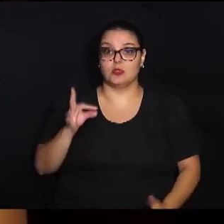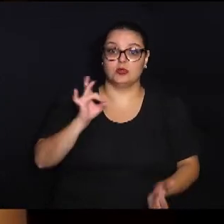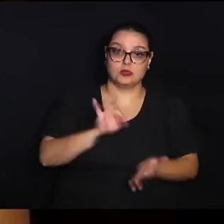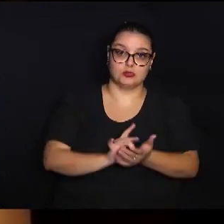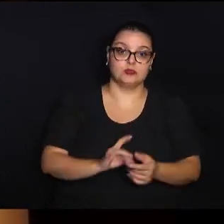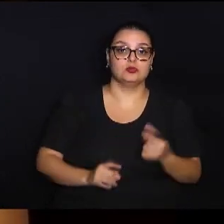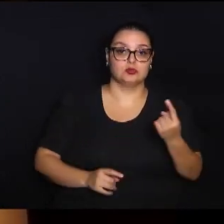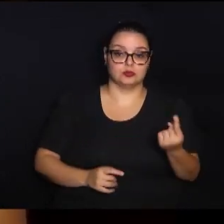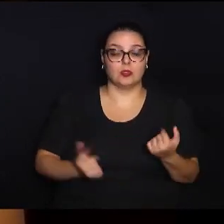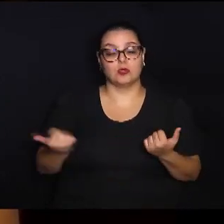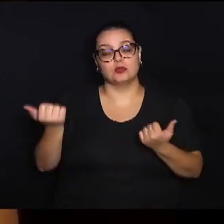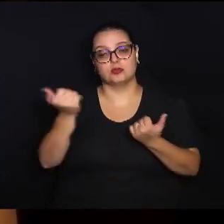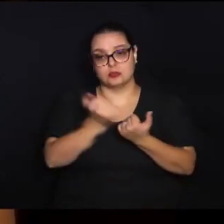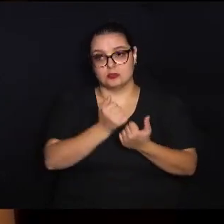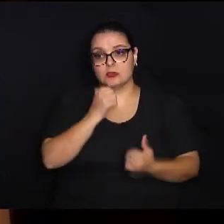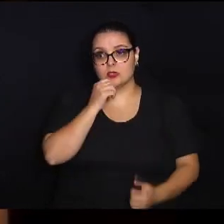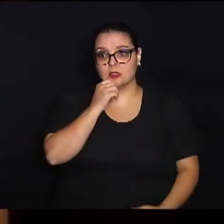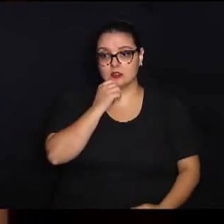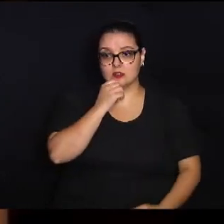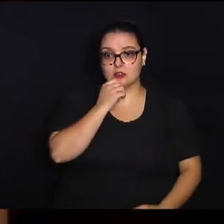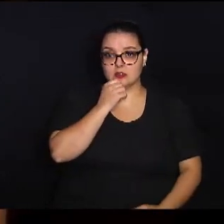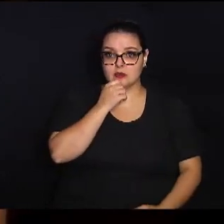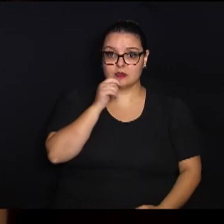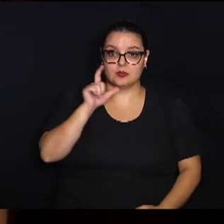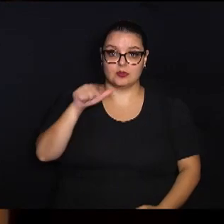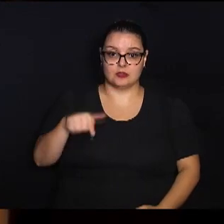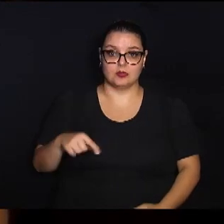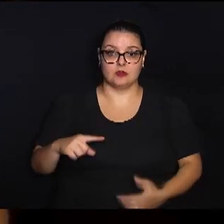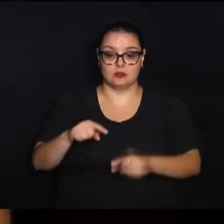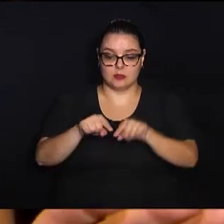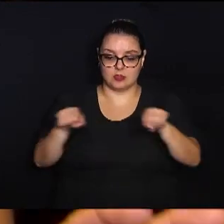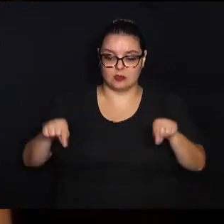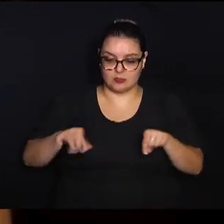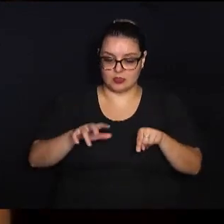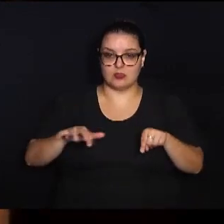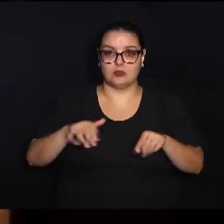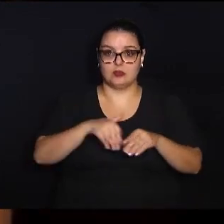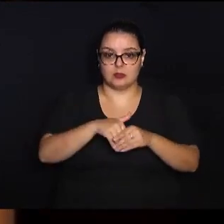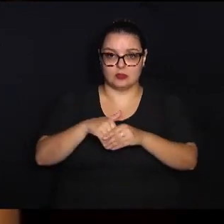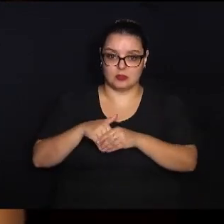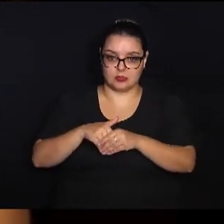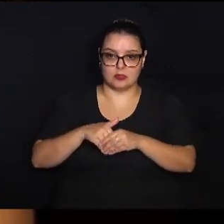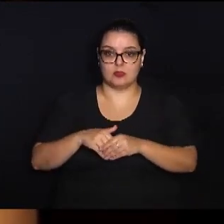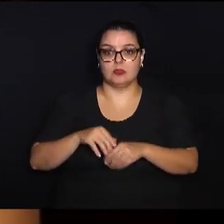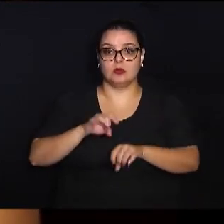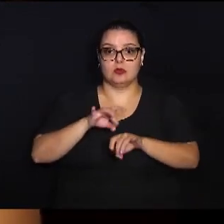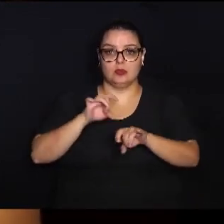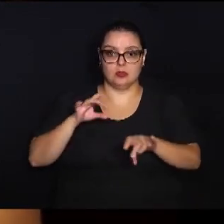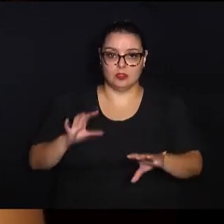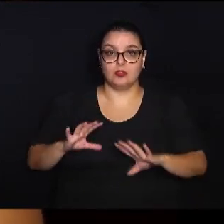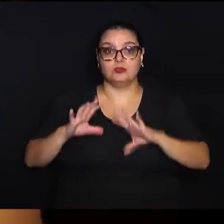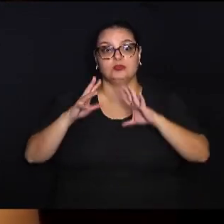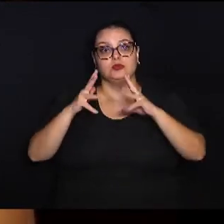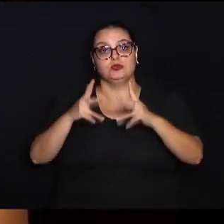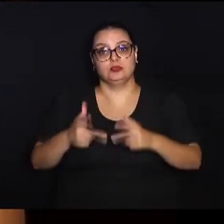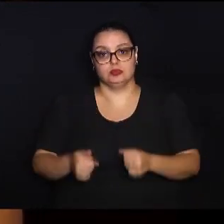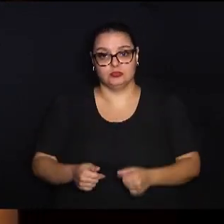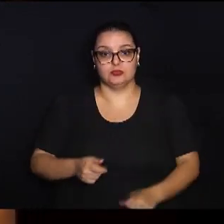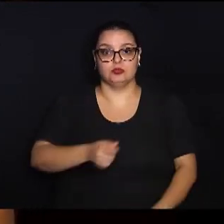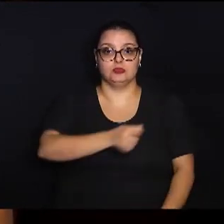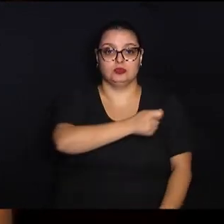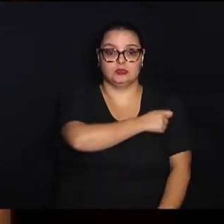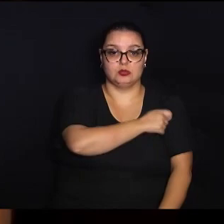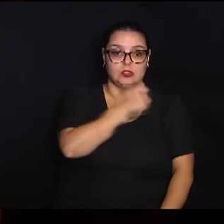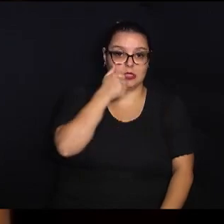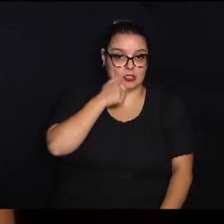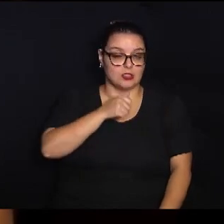o outro de suplente. Depois a gente vai fazer uma urna eletrônica, a gente faz uma urna eletrônica online e todos os alunos e